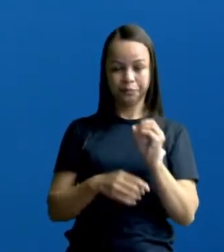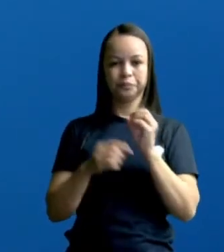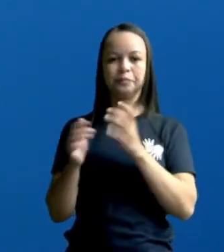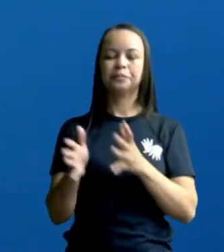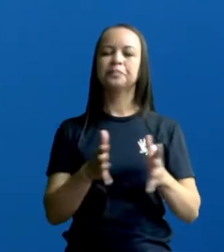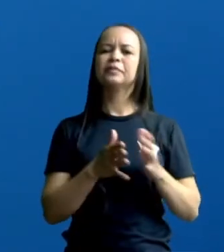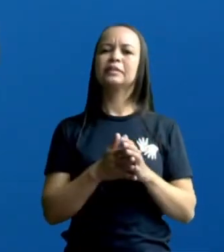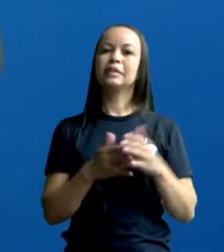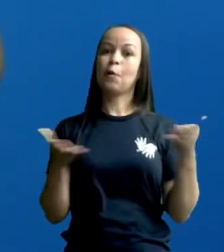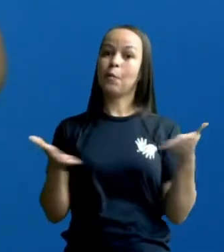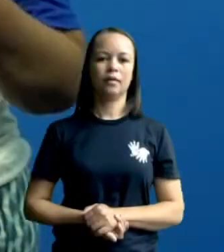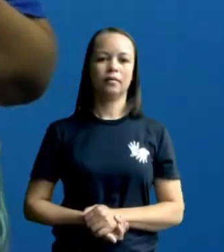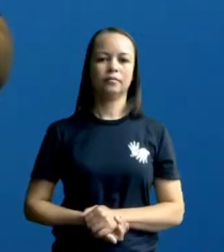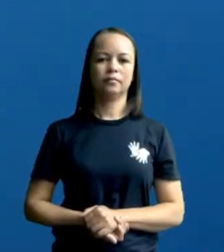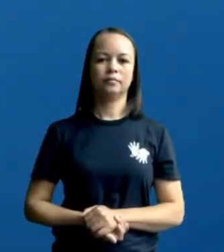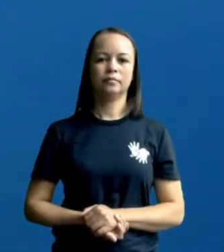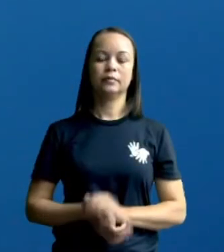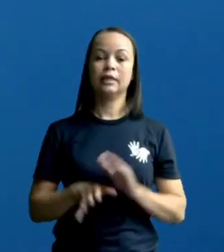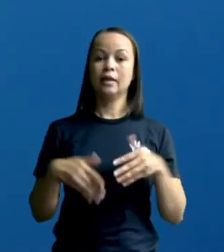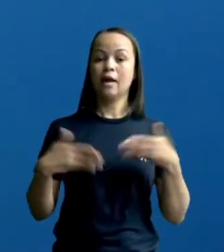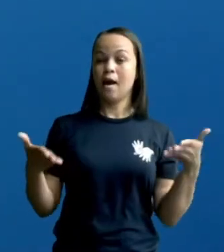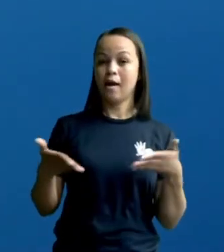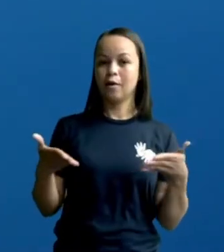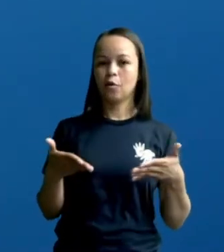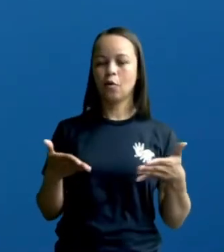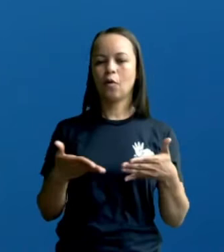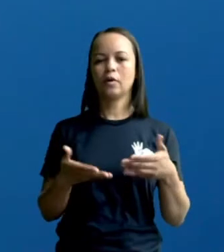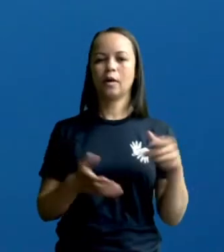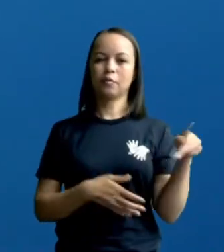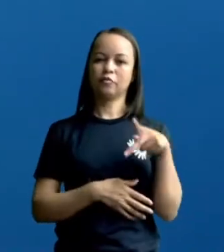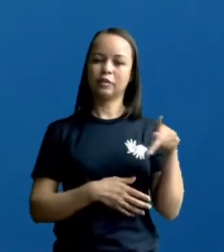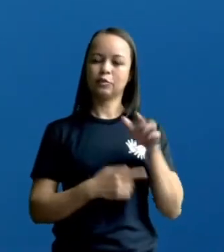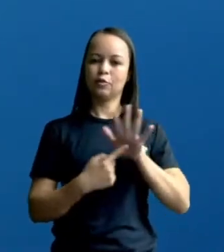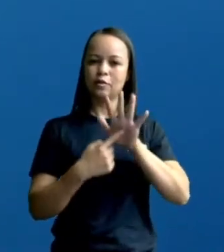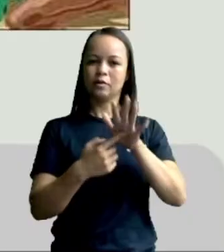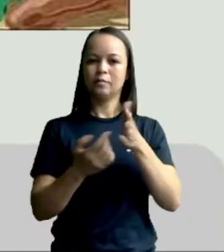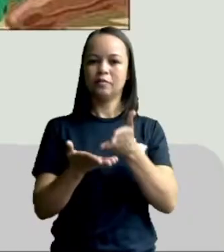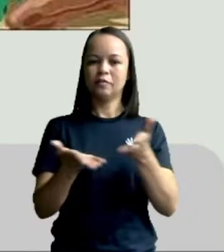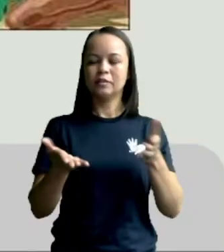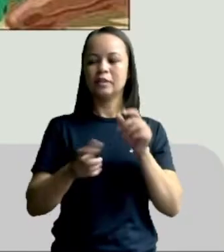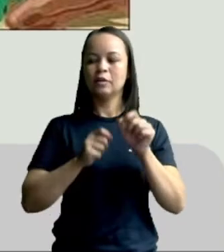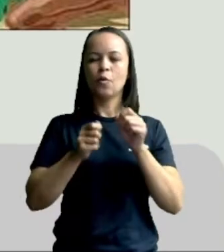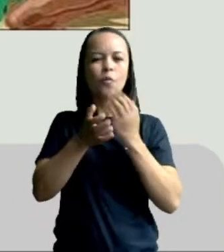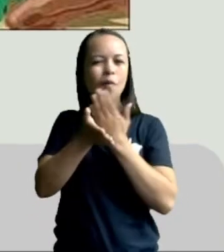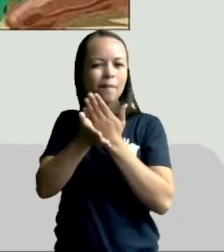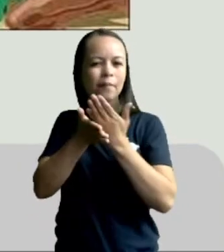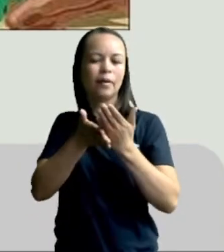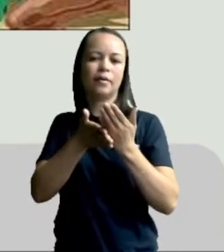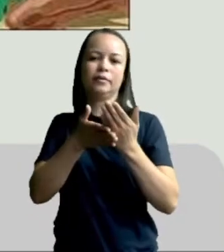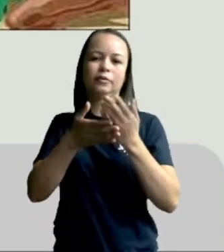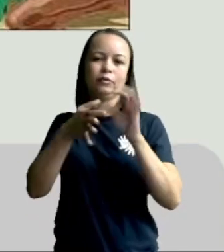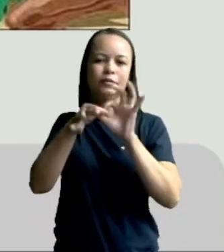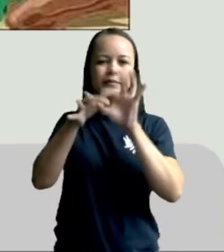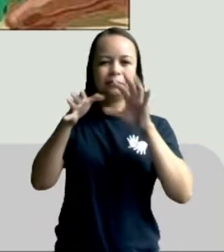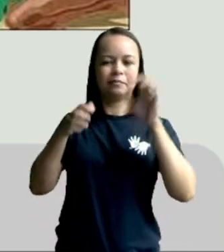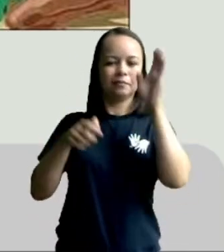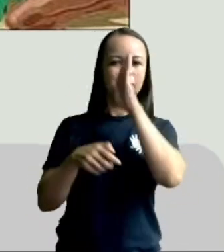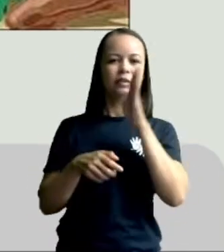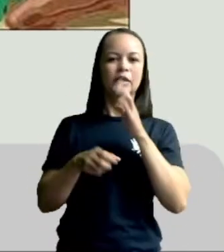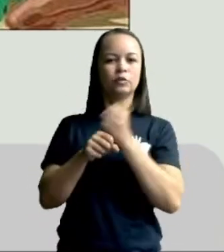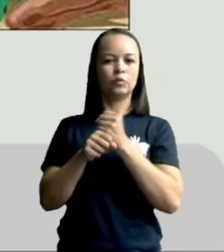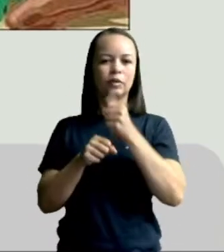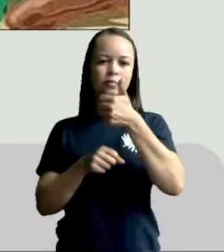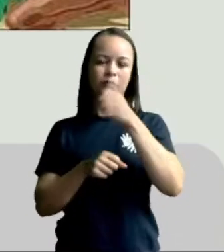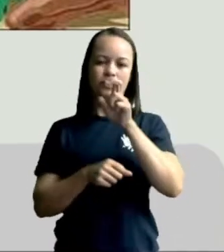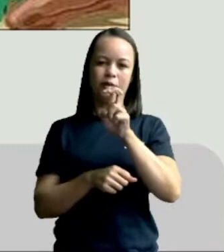muito hoje, vem para cá. E aí, agora, a tia Raquel vai trazer aqui o início da independência do Brasil desde